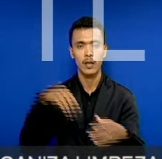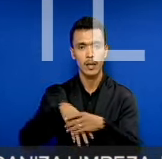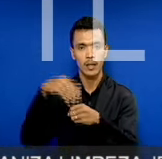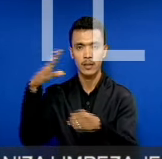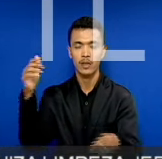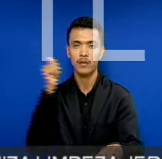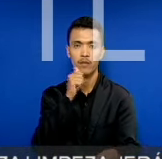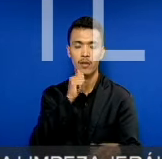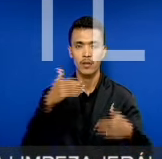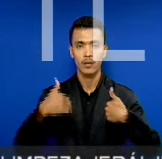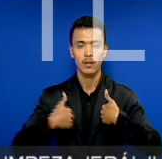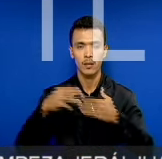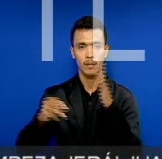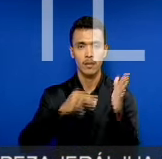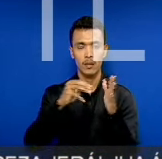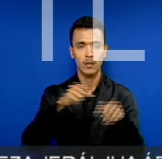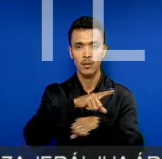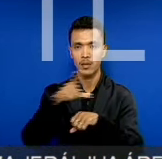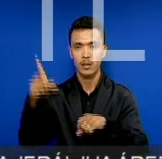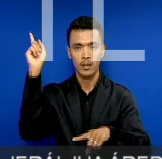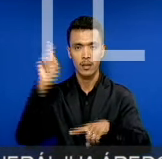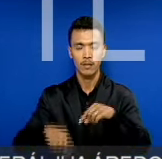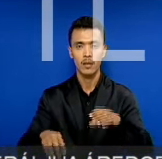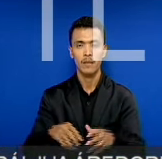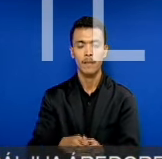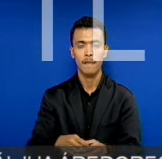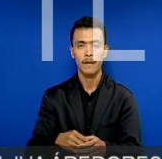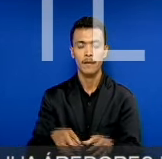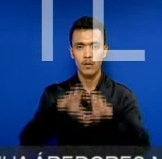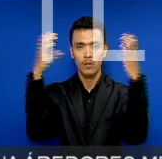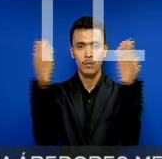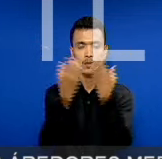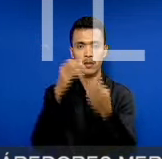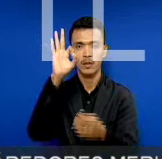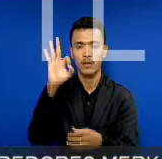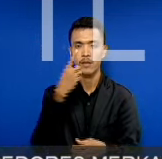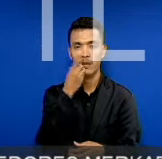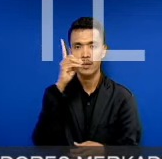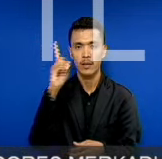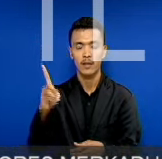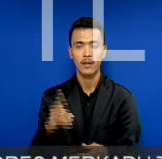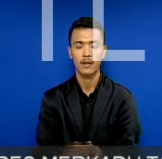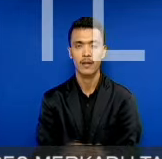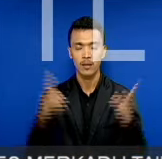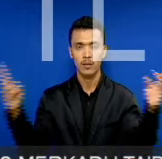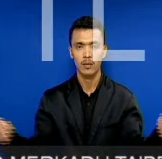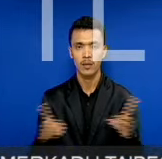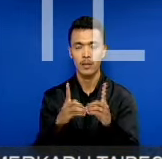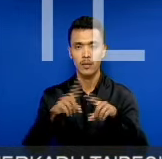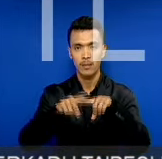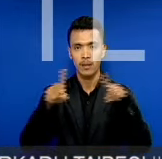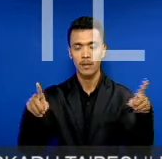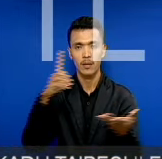feto iha media social. Nela bele. Presidente Comissão EFI, deputada Maria Barreto declara, mas que situa saúdi acontece, mai